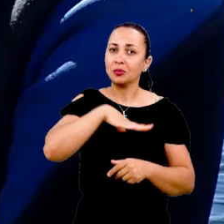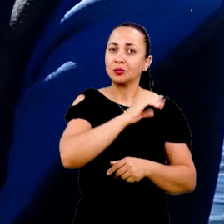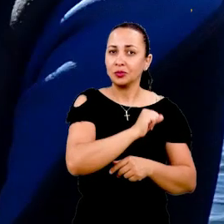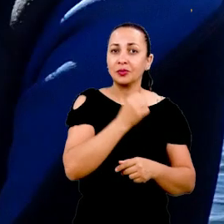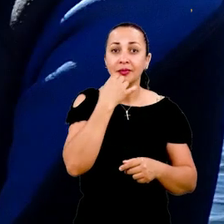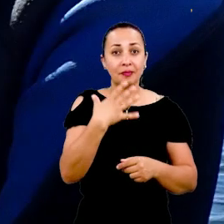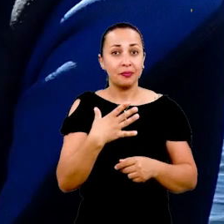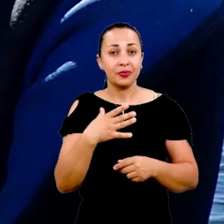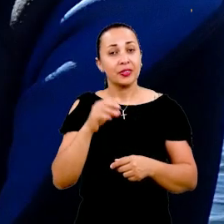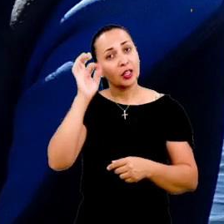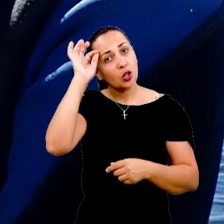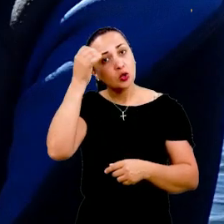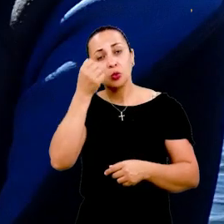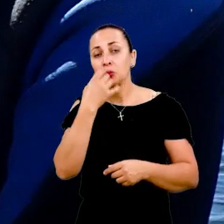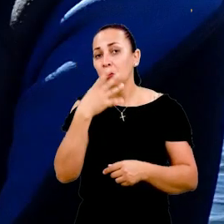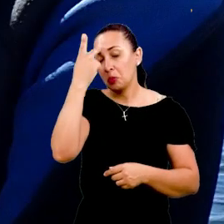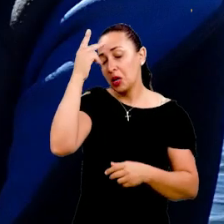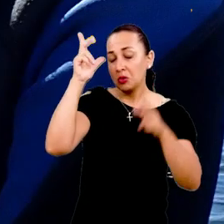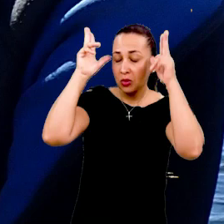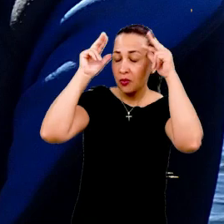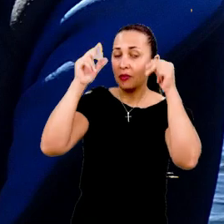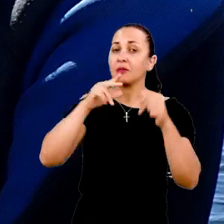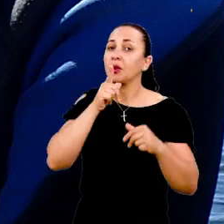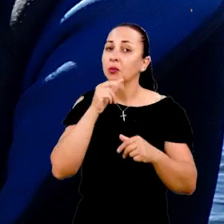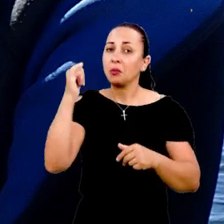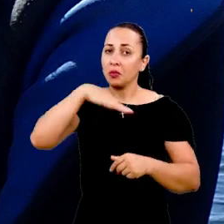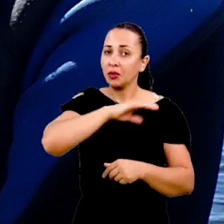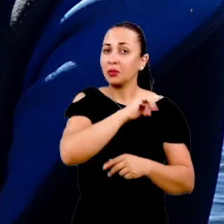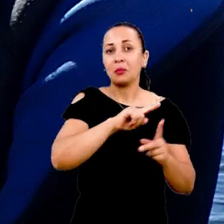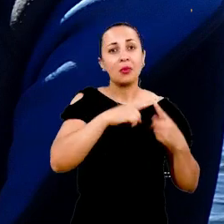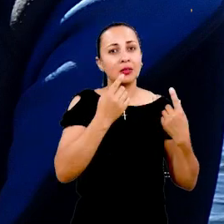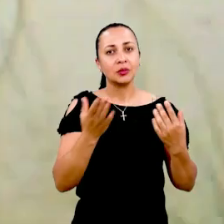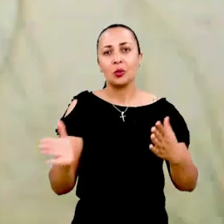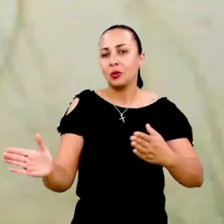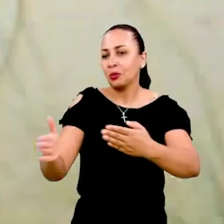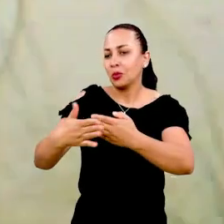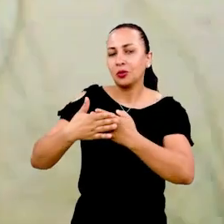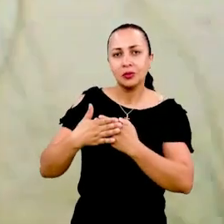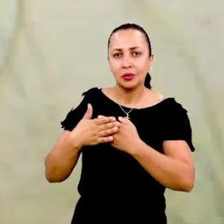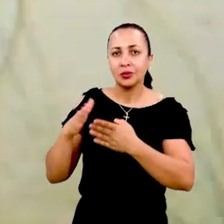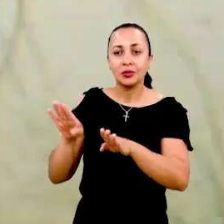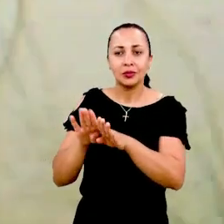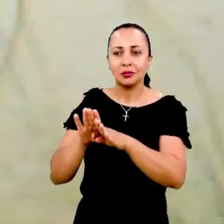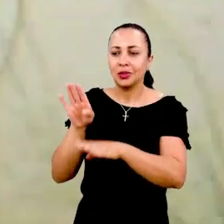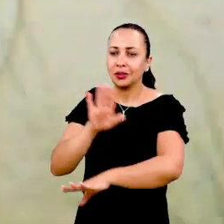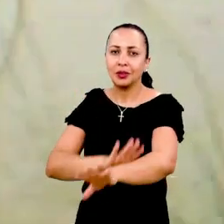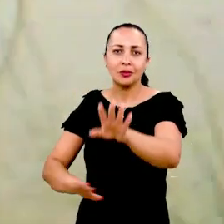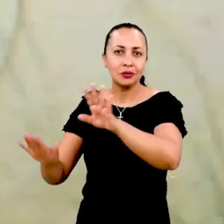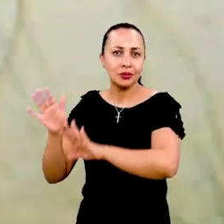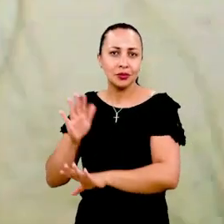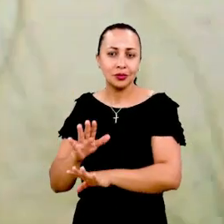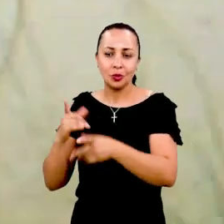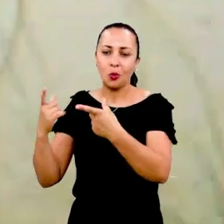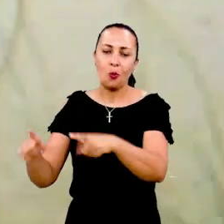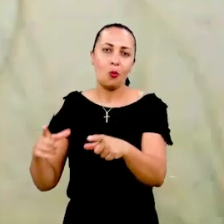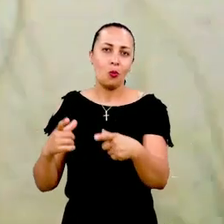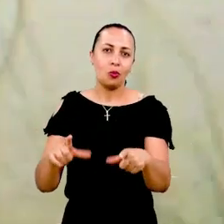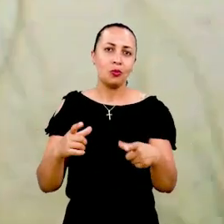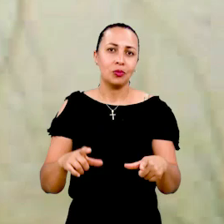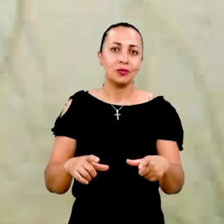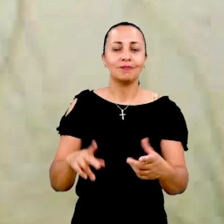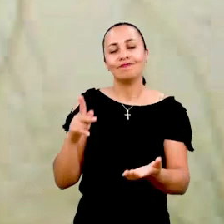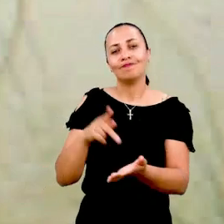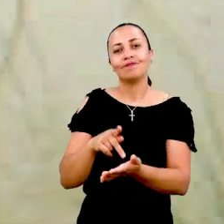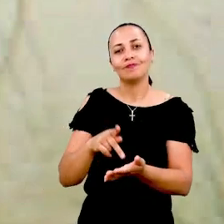que é muito interessante é que isso beneficia não somente os cavalos marinhos, mas quando a gente protege os cavalos marinhos, a gente também está protegendo os hábitats, ou